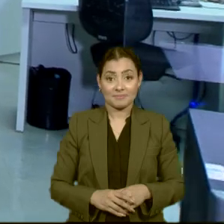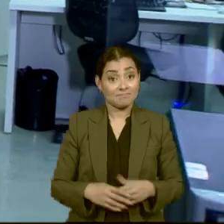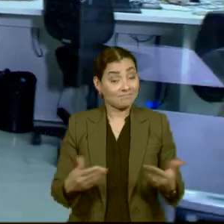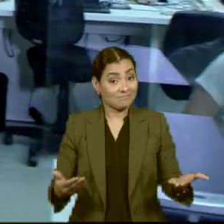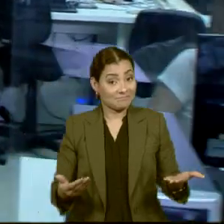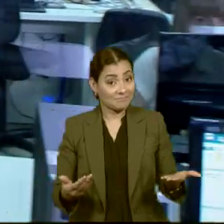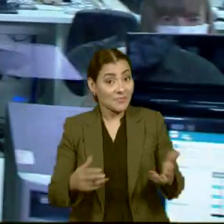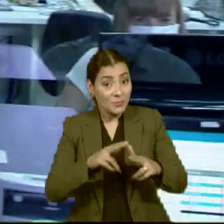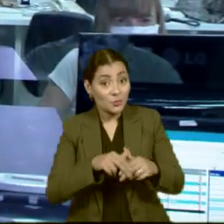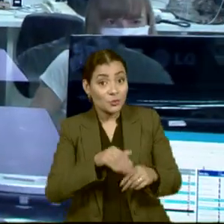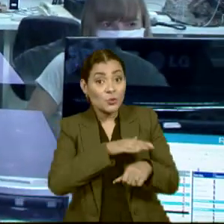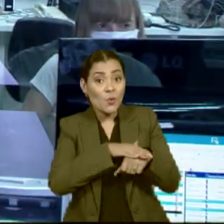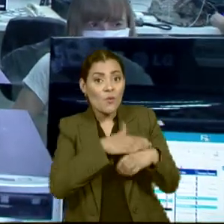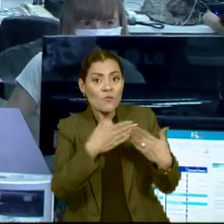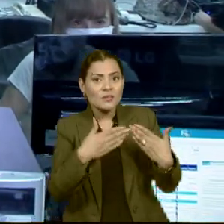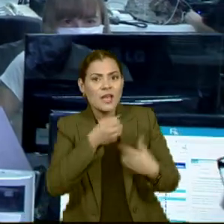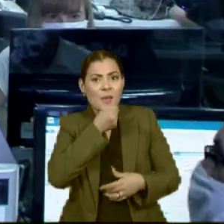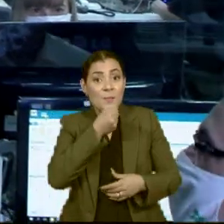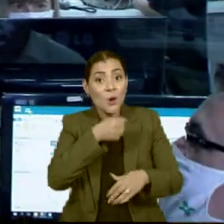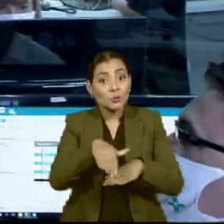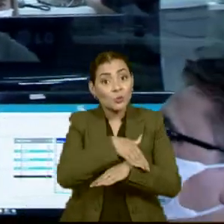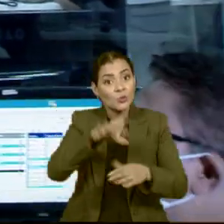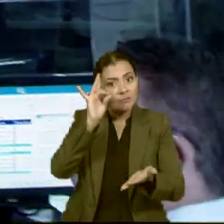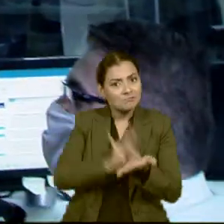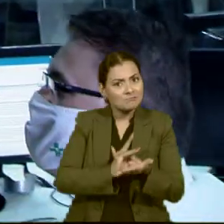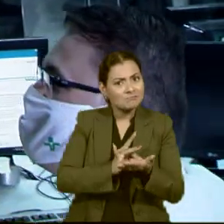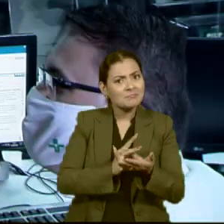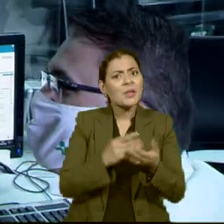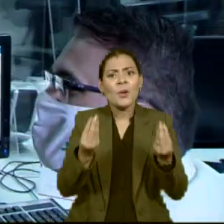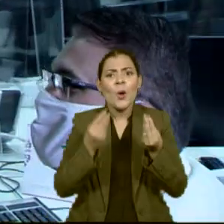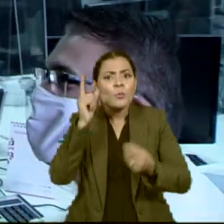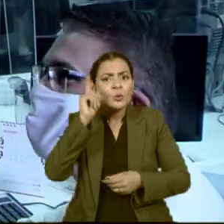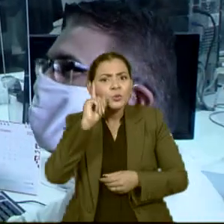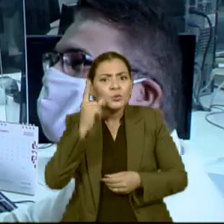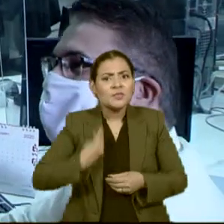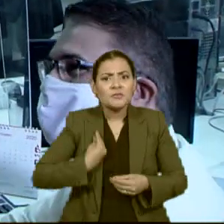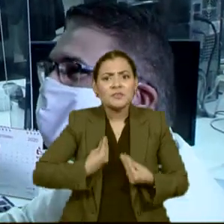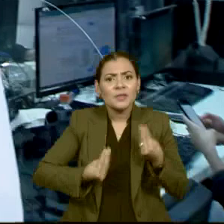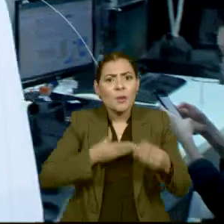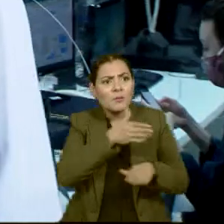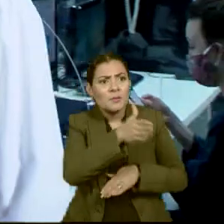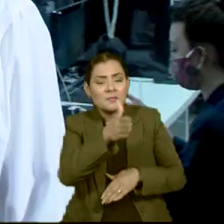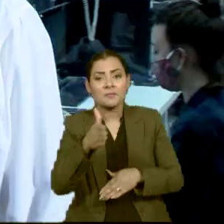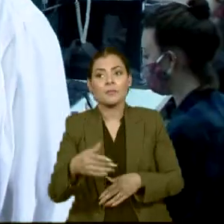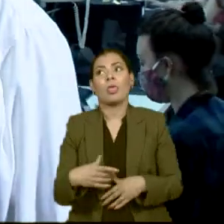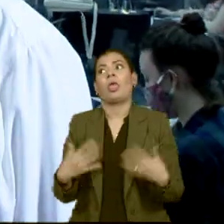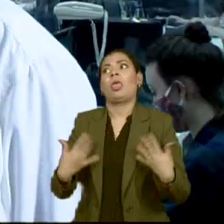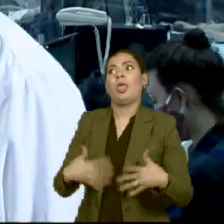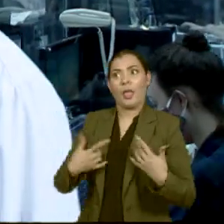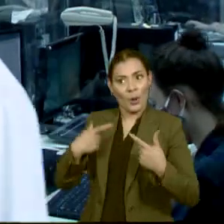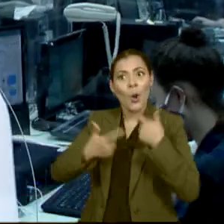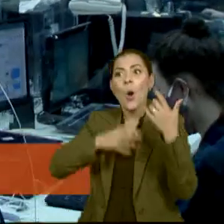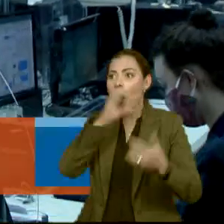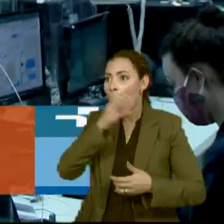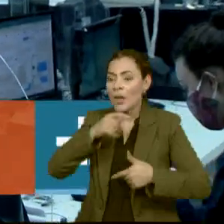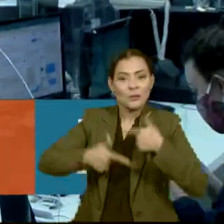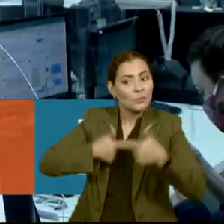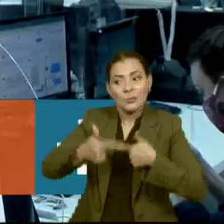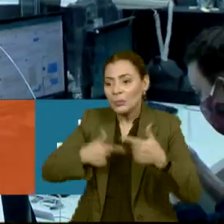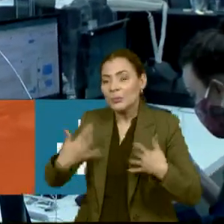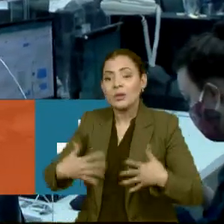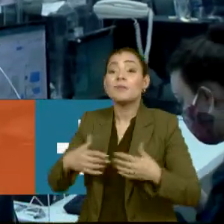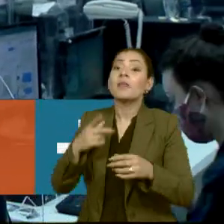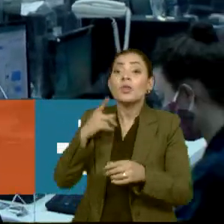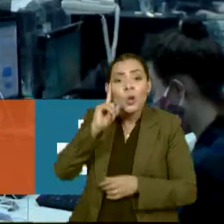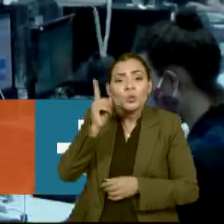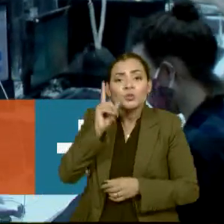nada melhor do que falar com um repórter de rua para saber como é que é esse dia a dia, né? Corrida, cada dia tendo